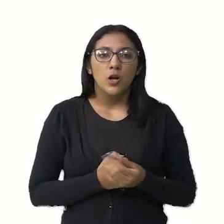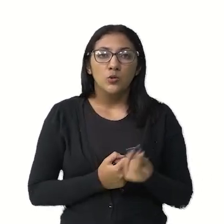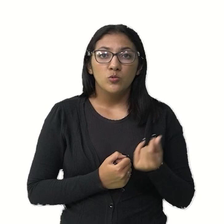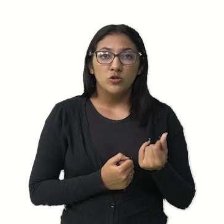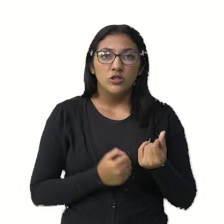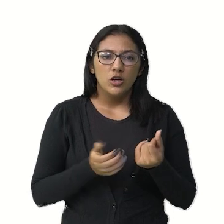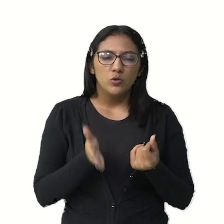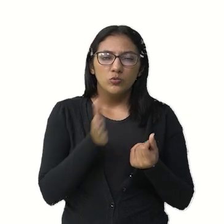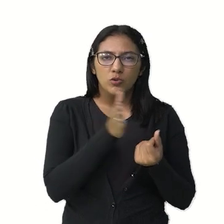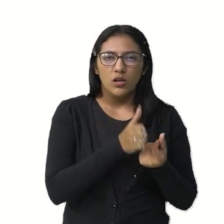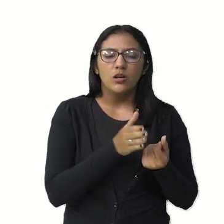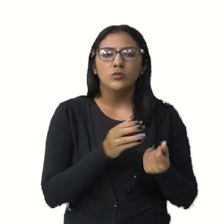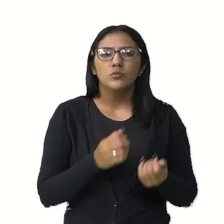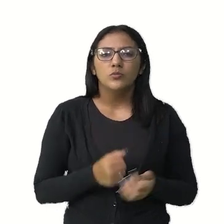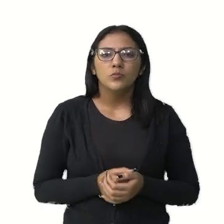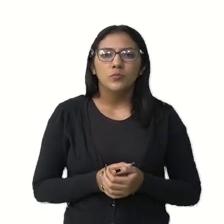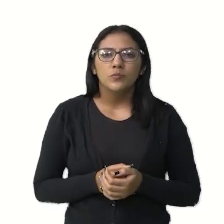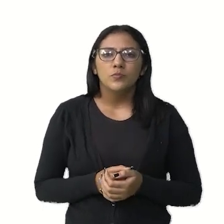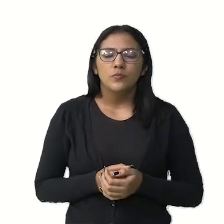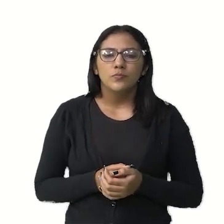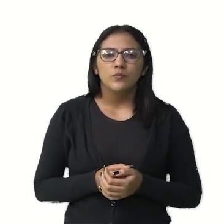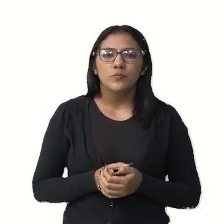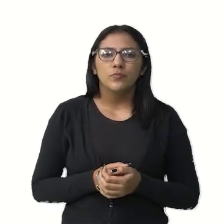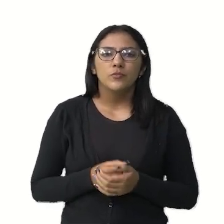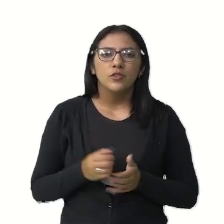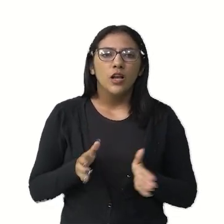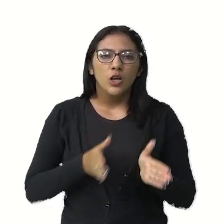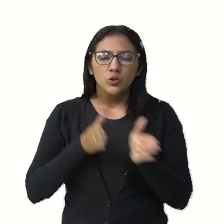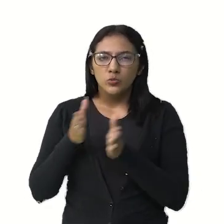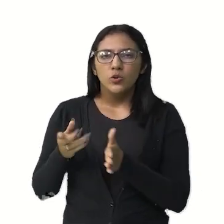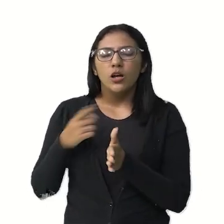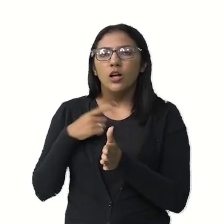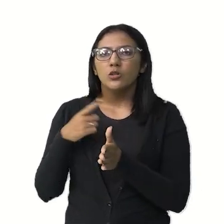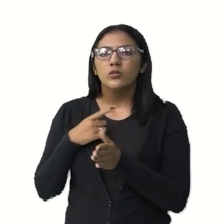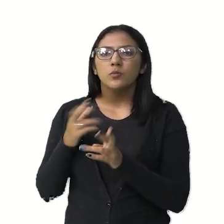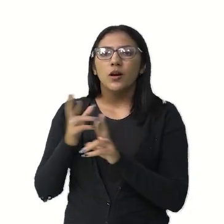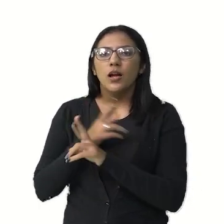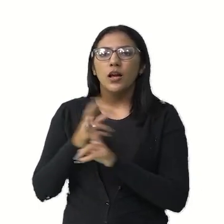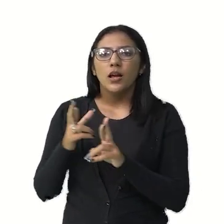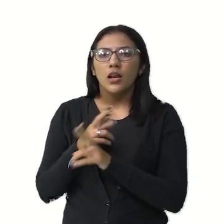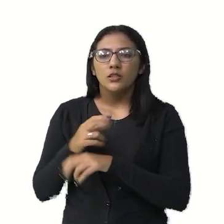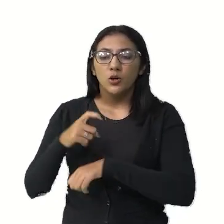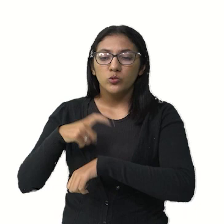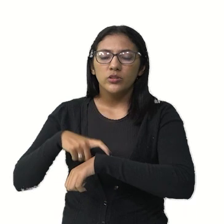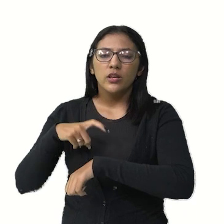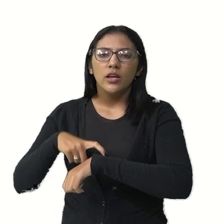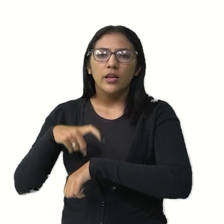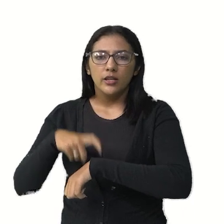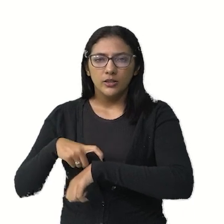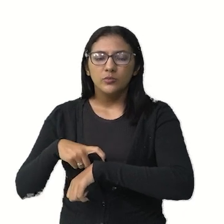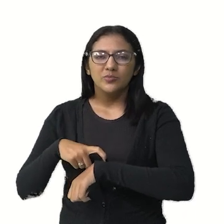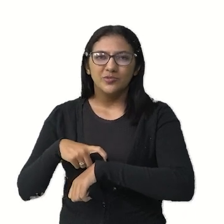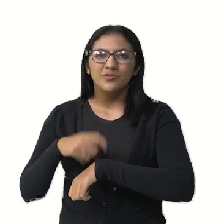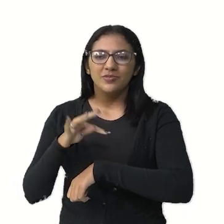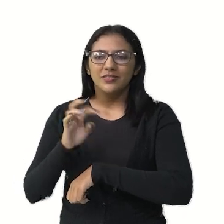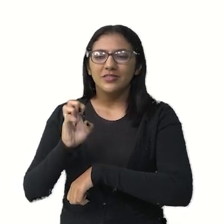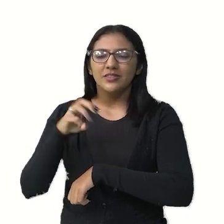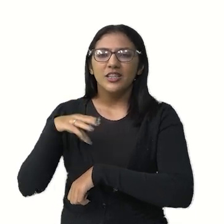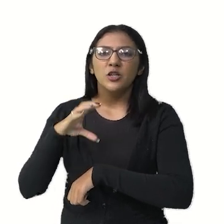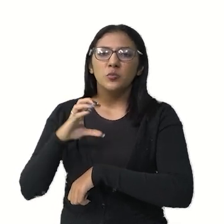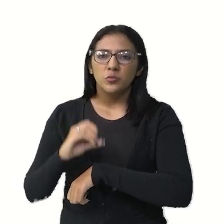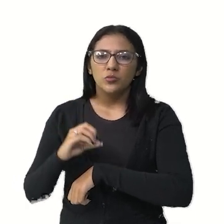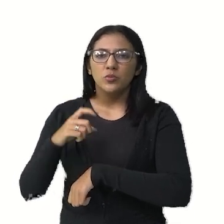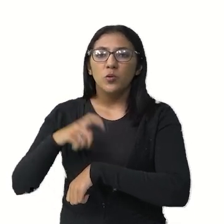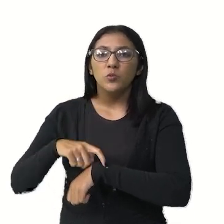em reais, ok? E aqui nós temos uma grandeza chamada tempo. E